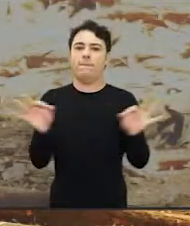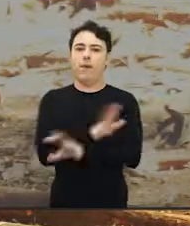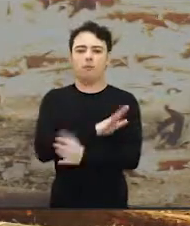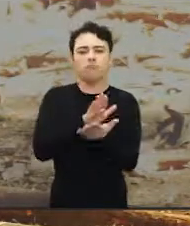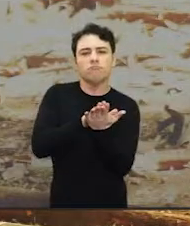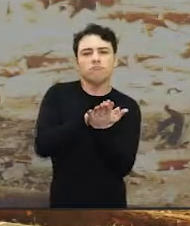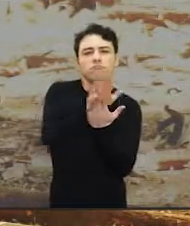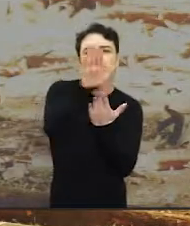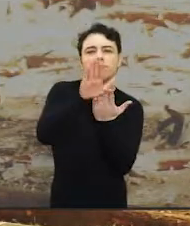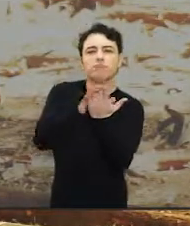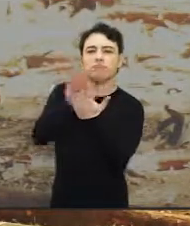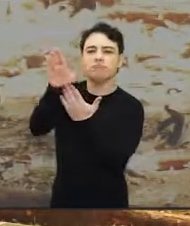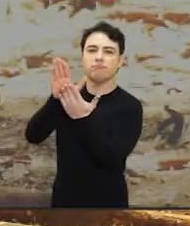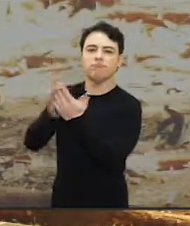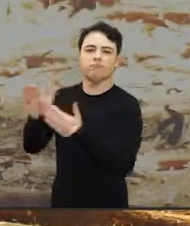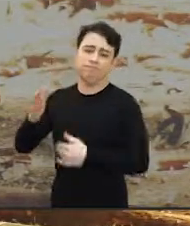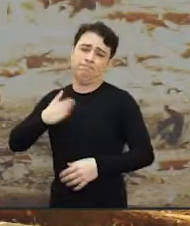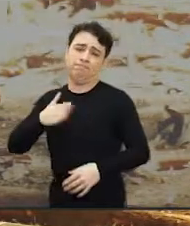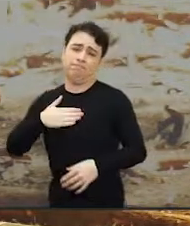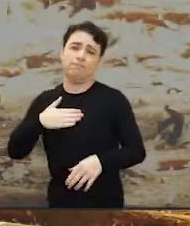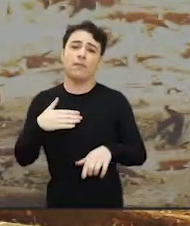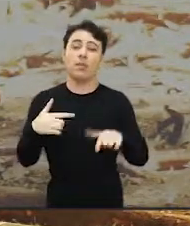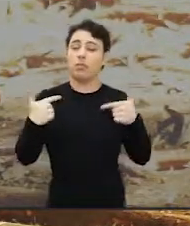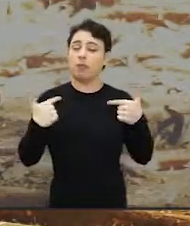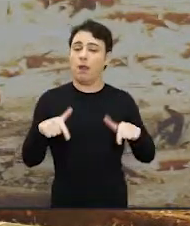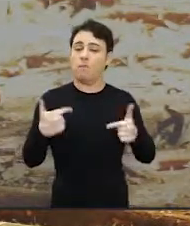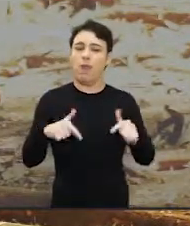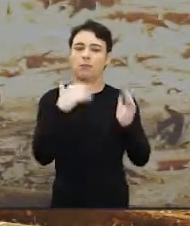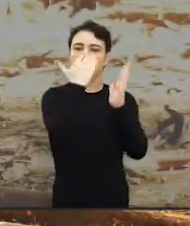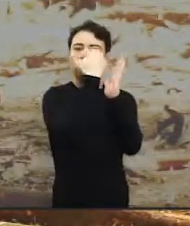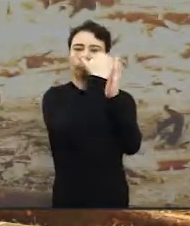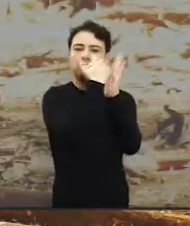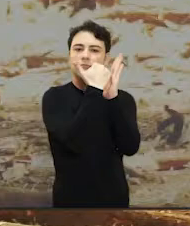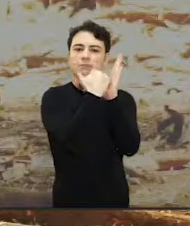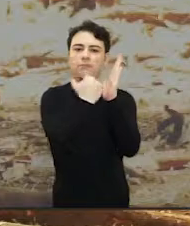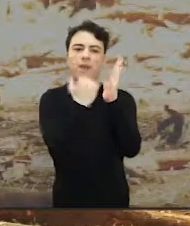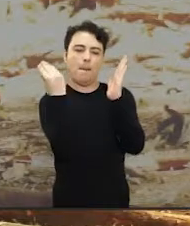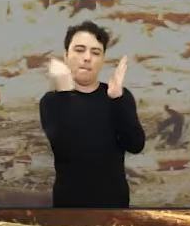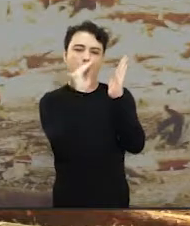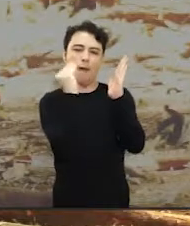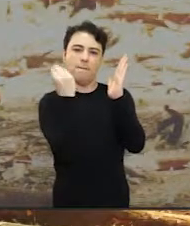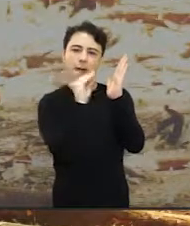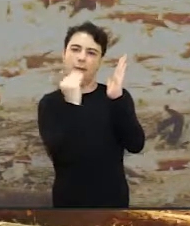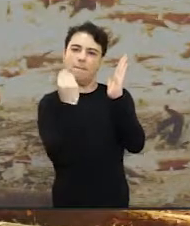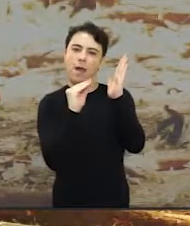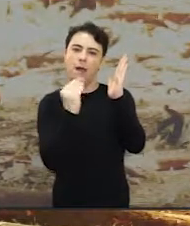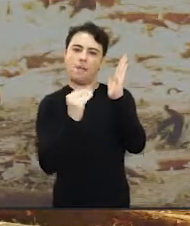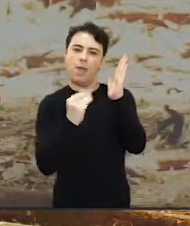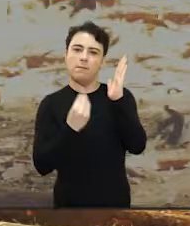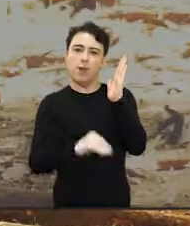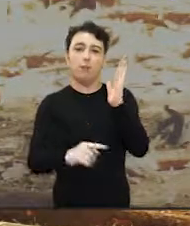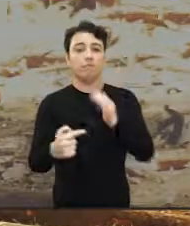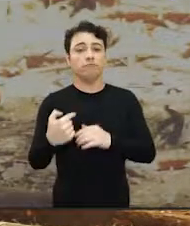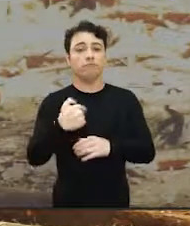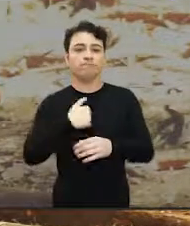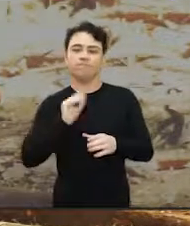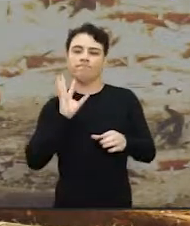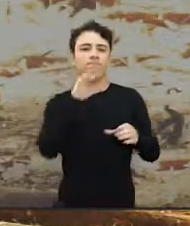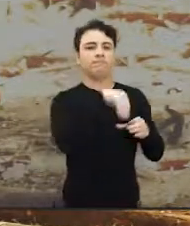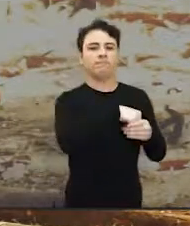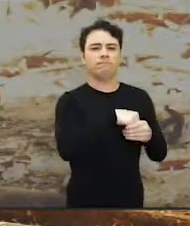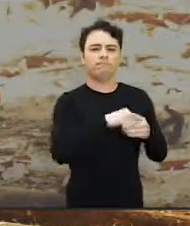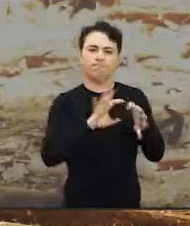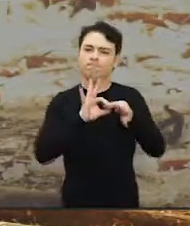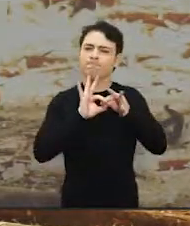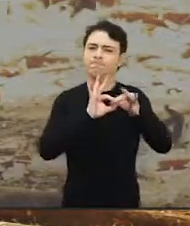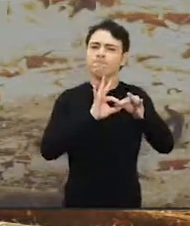autoral também, onde eu produzi o disco, fiz os arranjos. Também consegui colocar um pouco do meu lado autoral e da minha cara